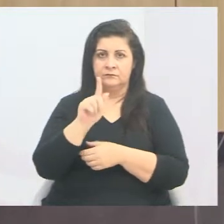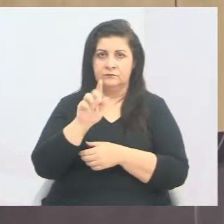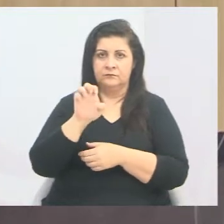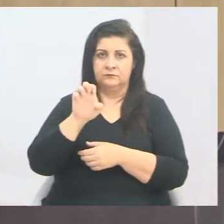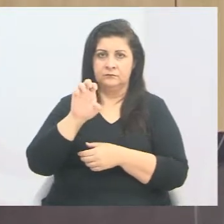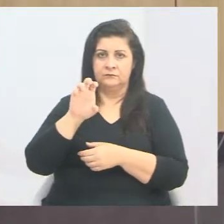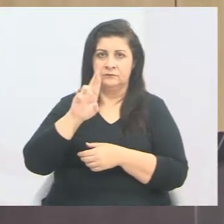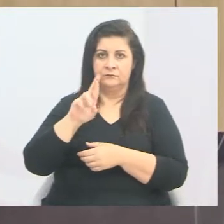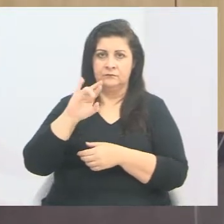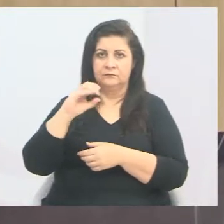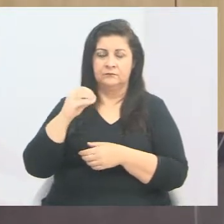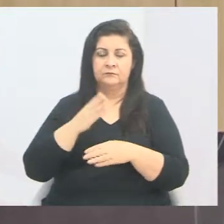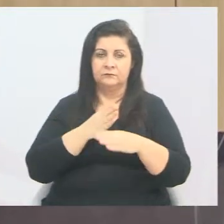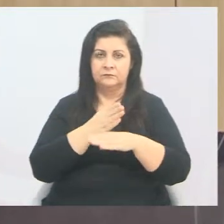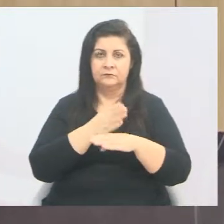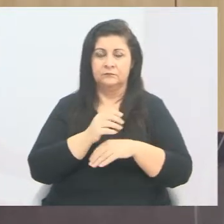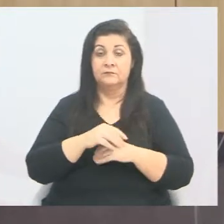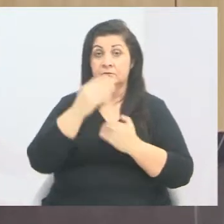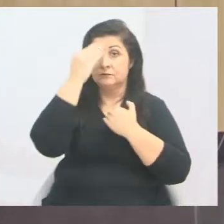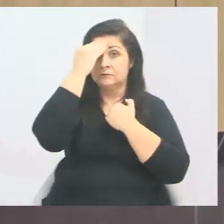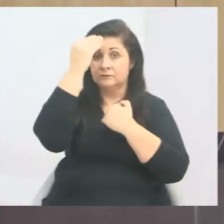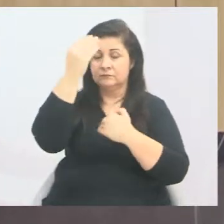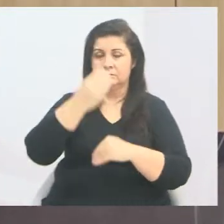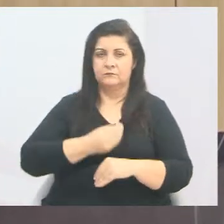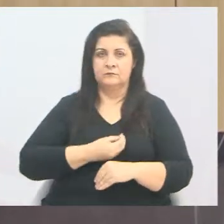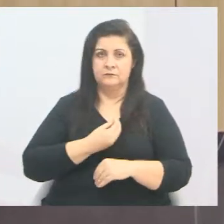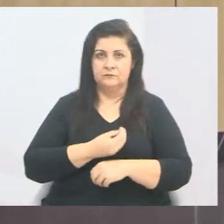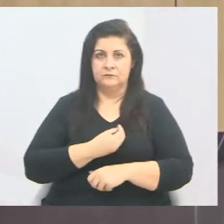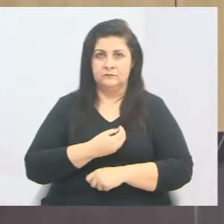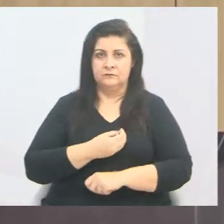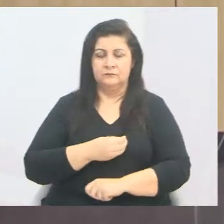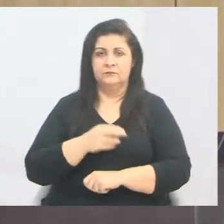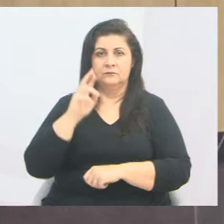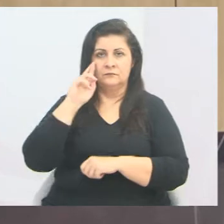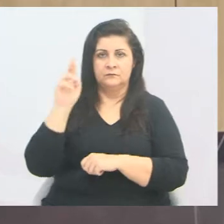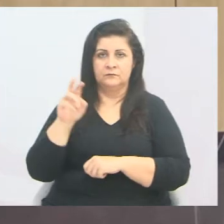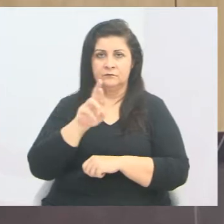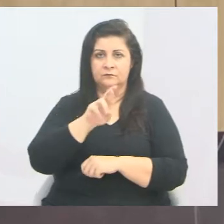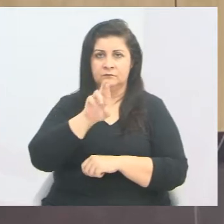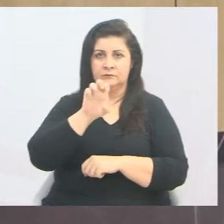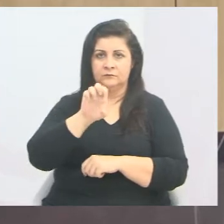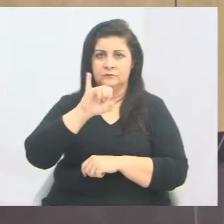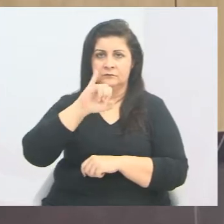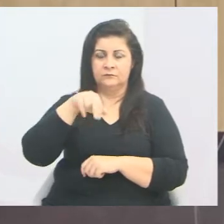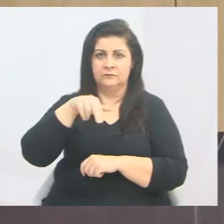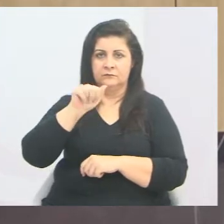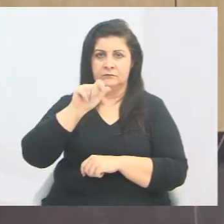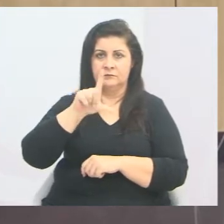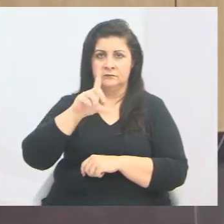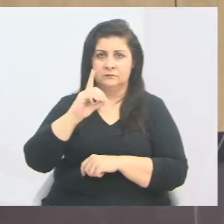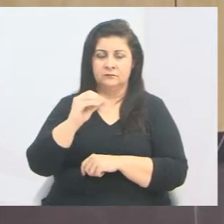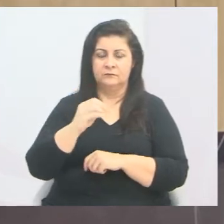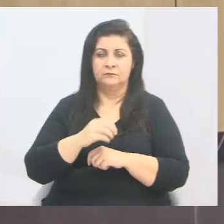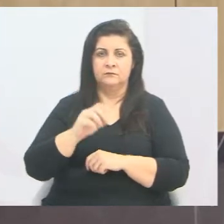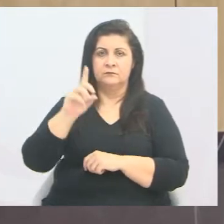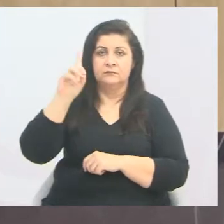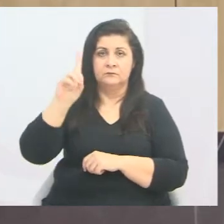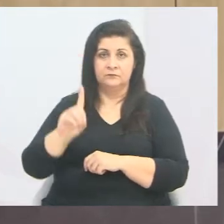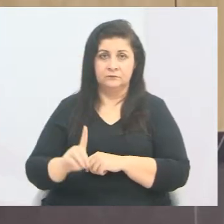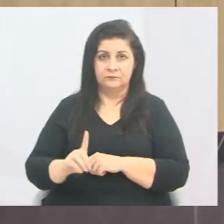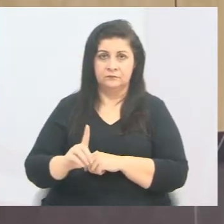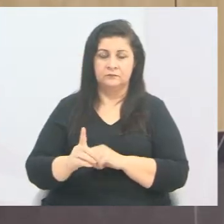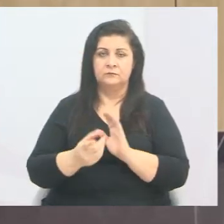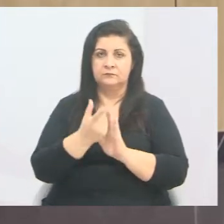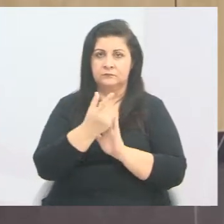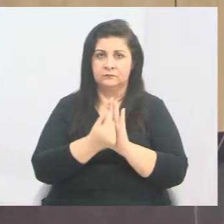membro. Agradeço a presença do senhor Reinaldo Priante Neto, diretor de Finanças da Prefeitura